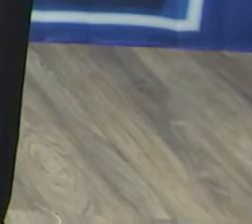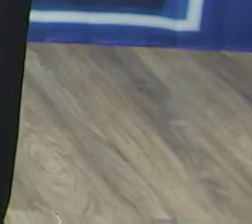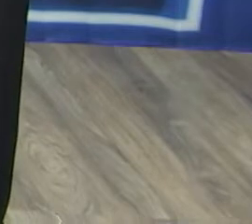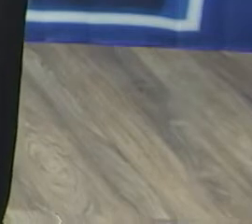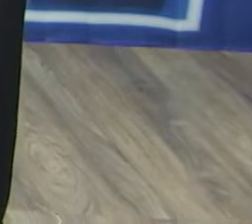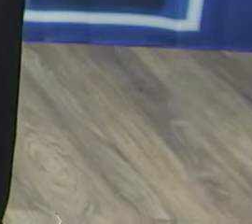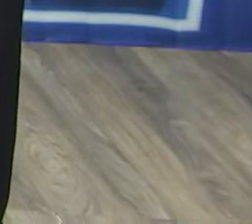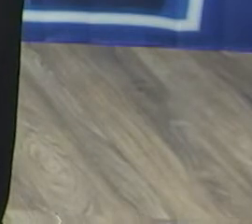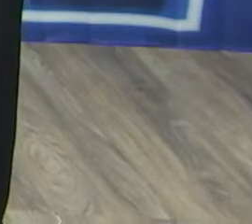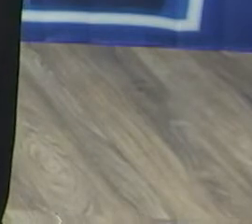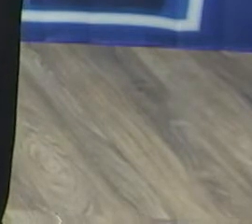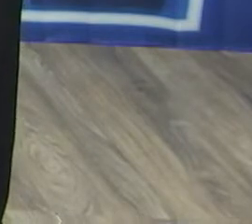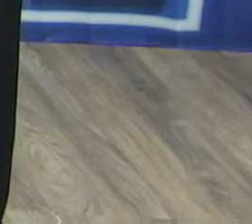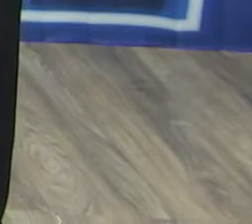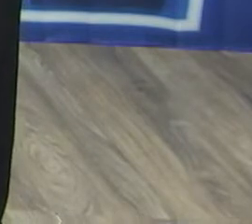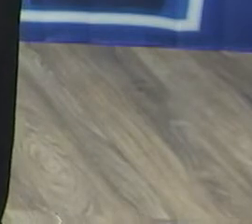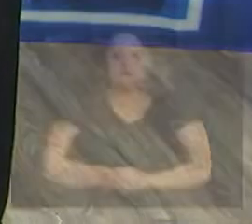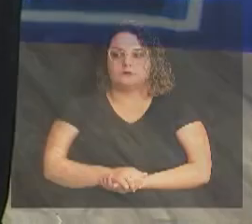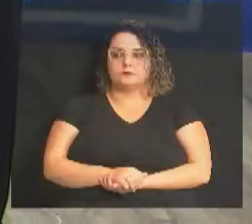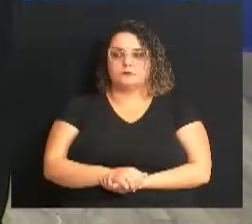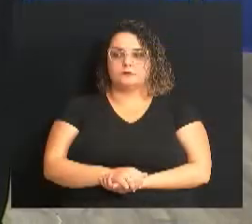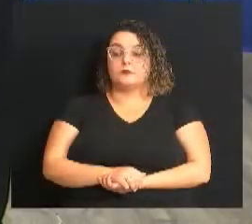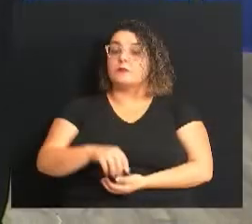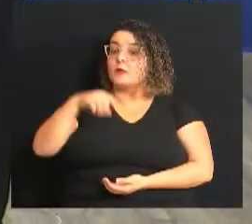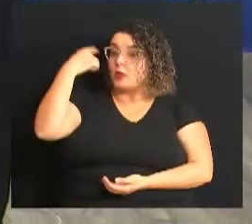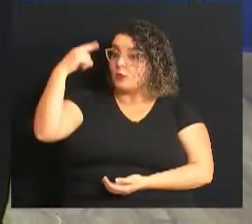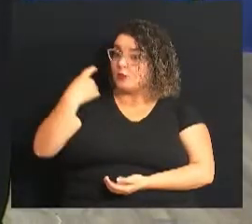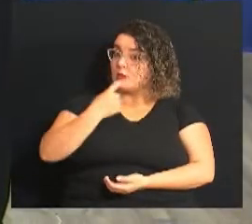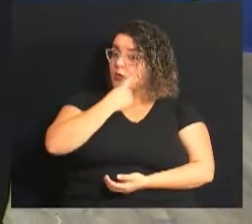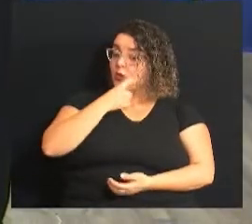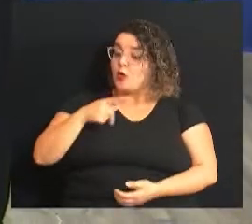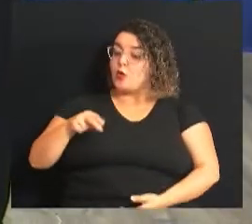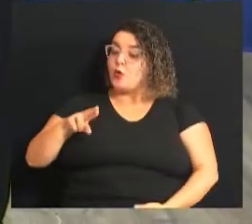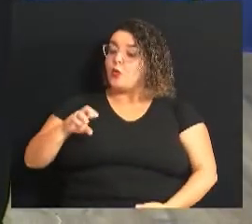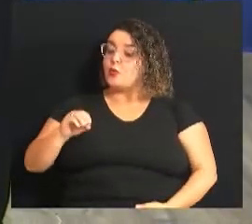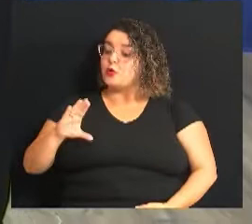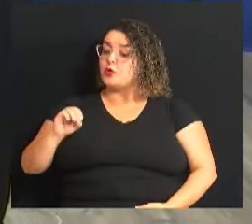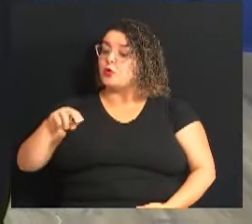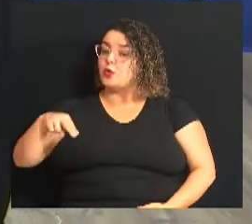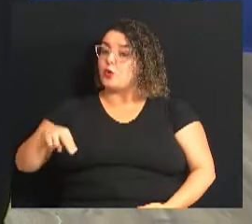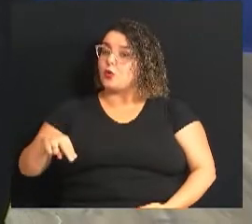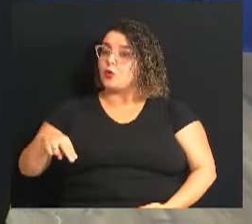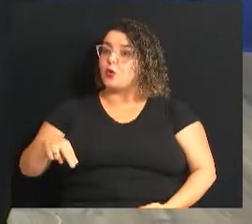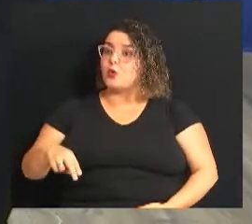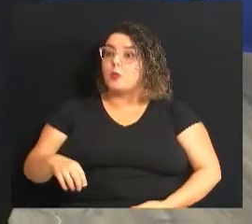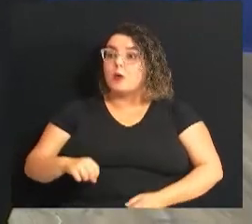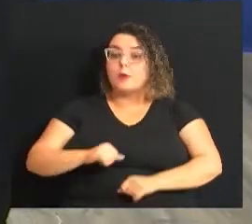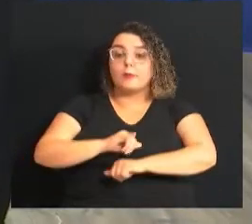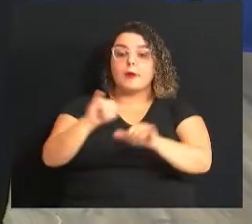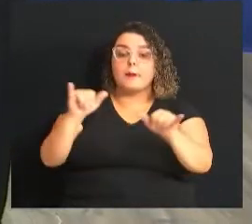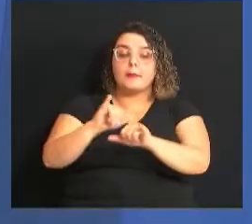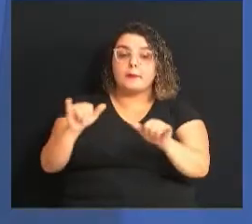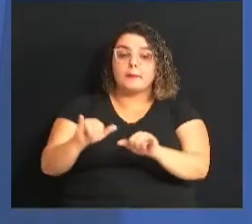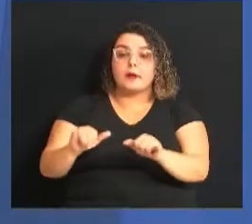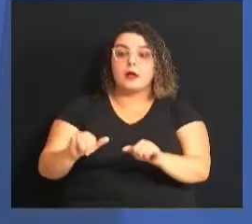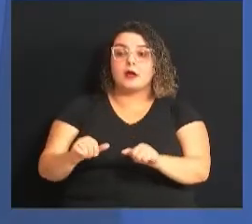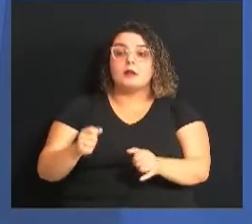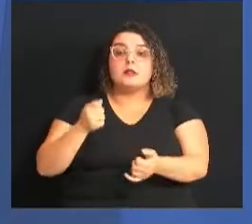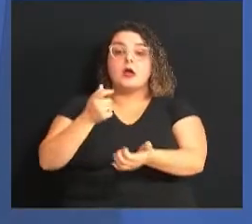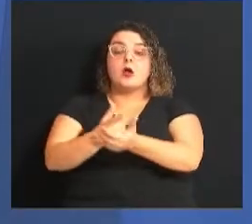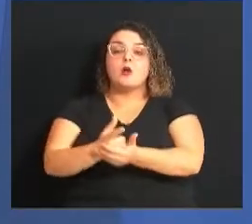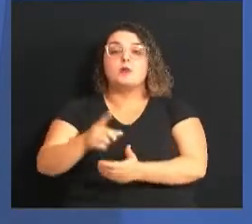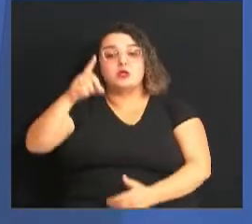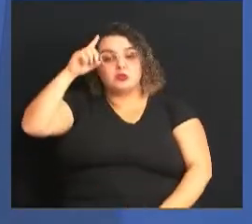E Mirna, o Procon lançou uma cartilha para as compras do Dia dos Pais. Agosto chegou, todo mundo está